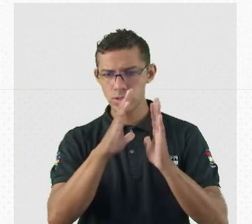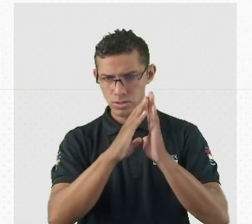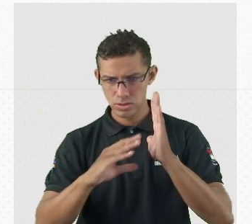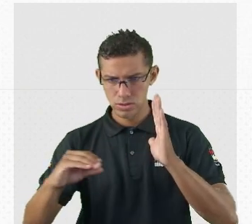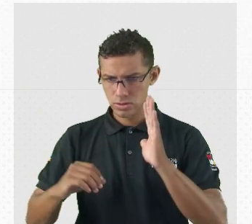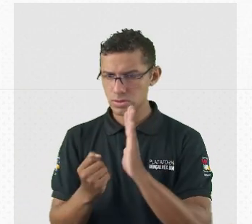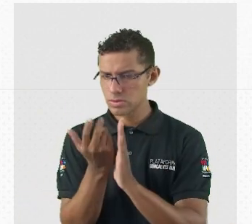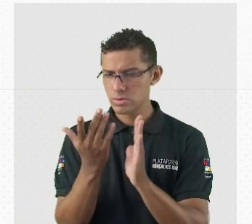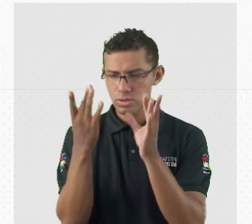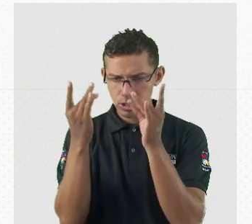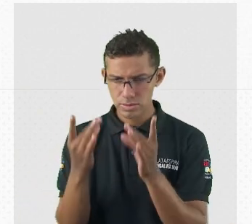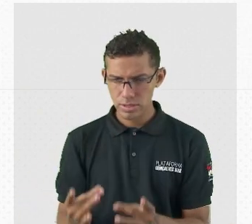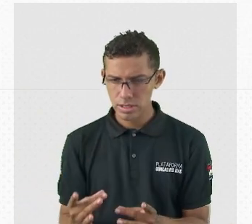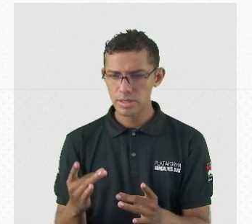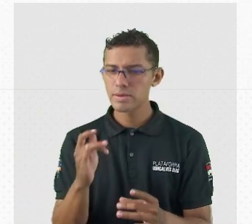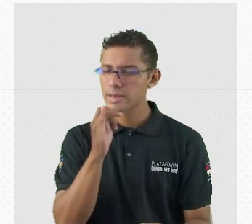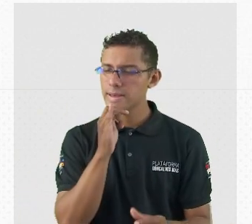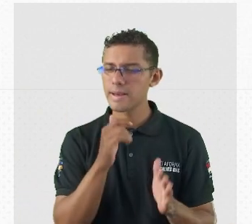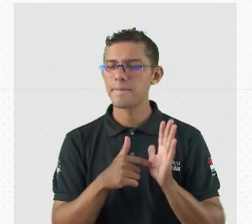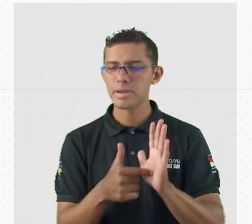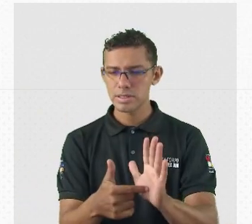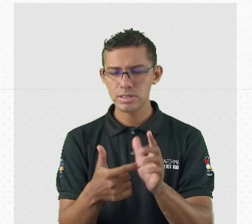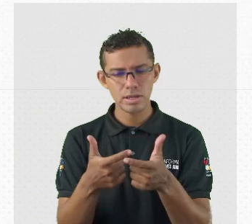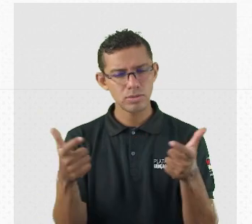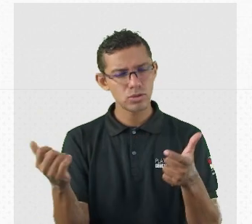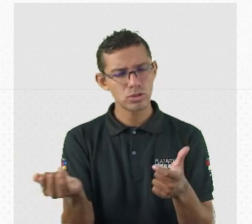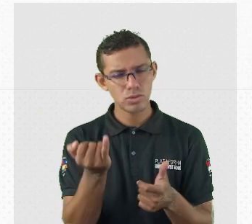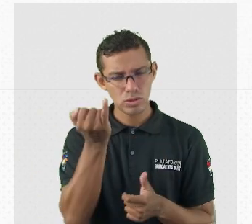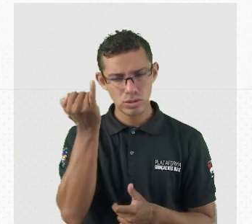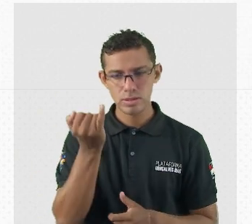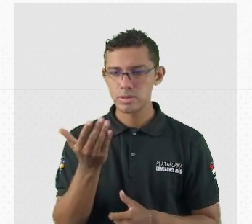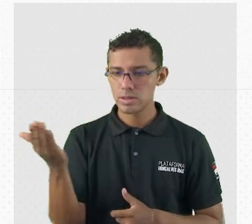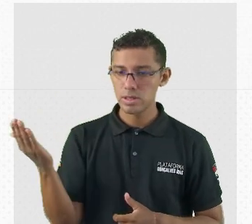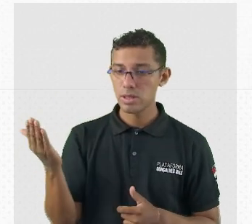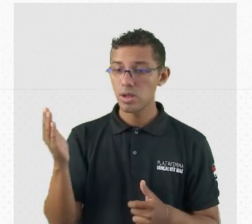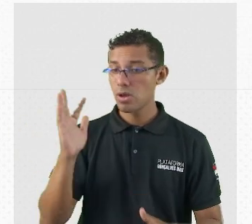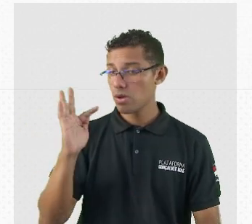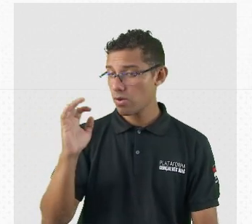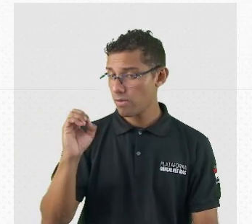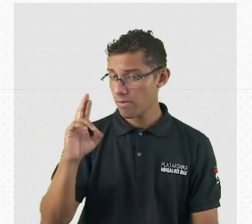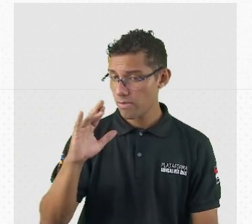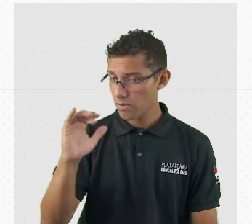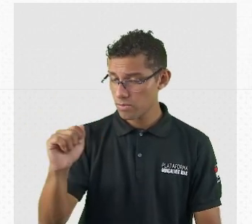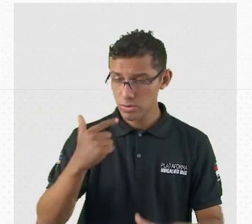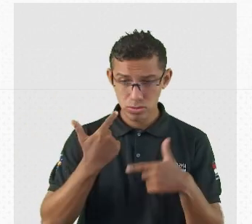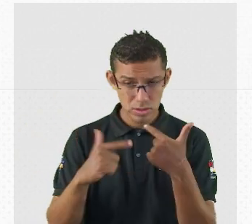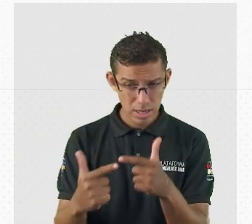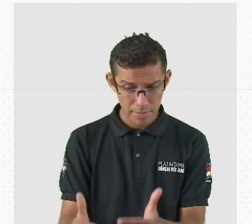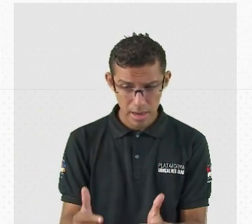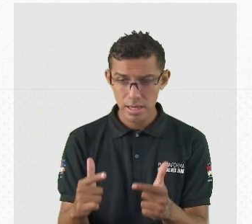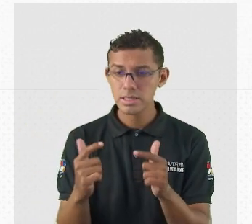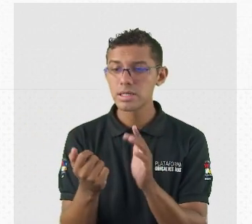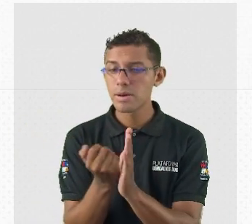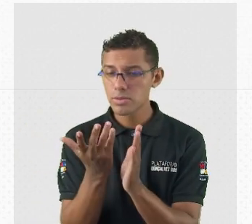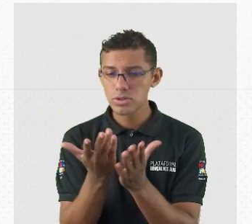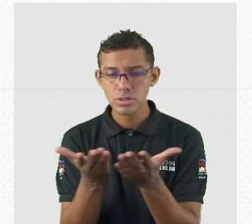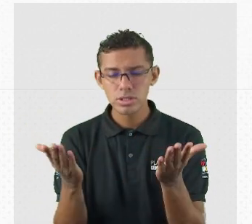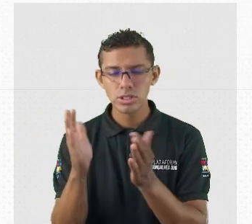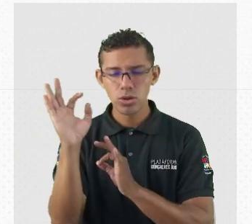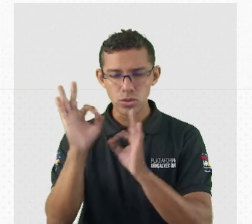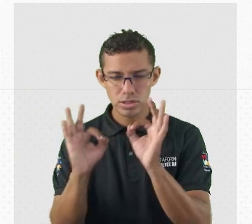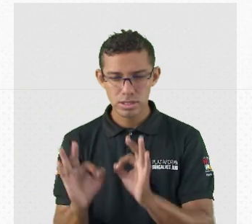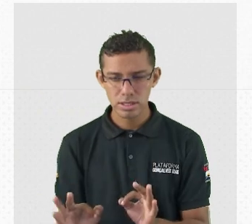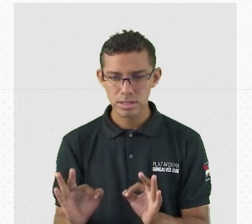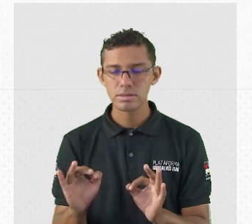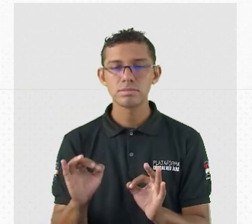produtivos específicos, que representam, é muito importante, tá, a forma como o trabalho e a produção foram